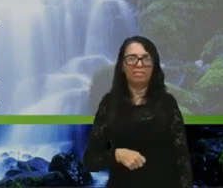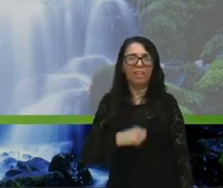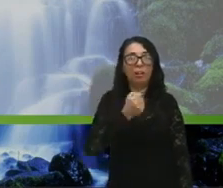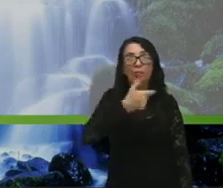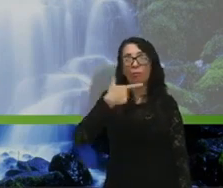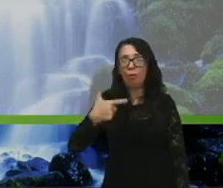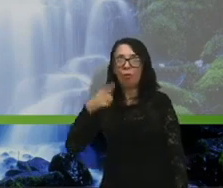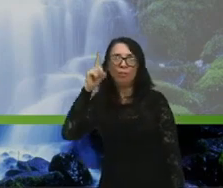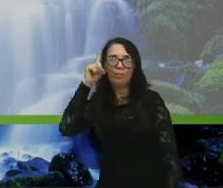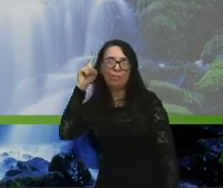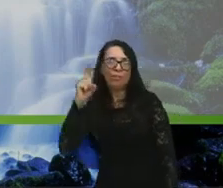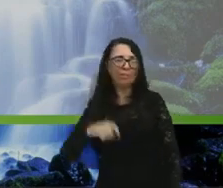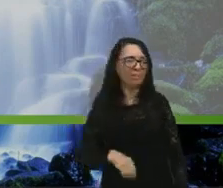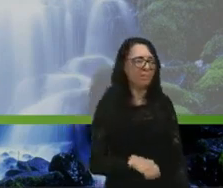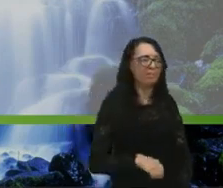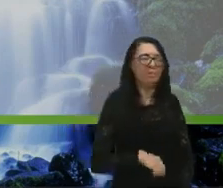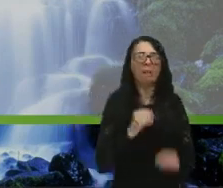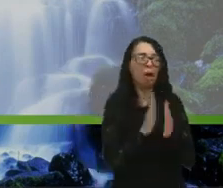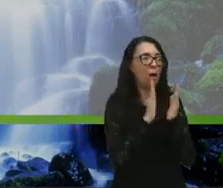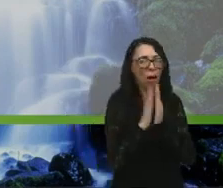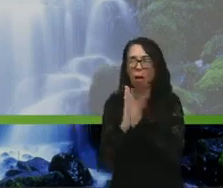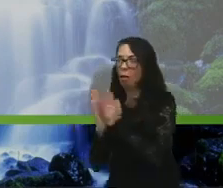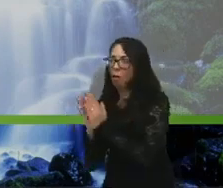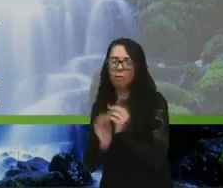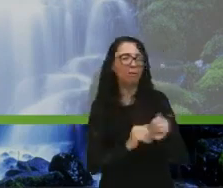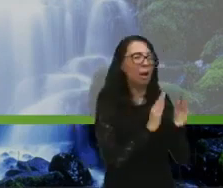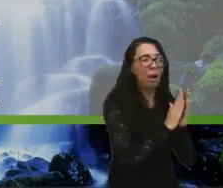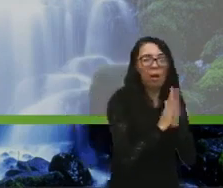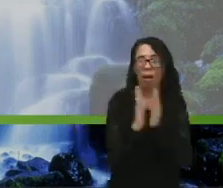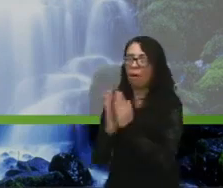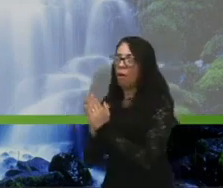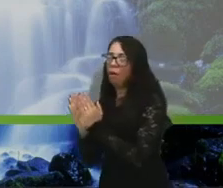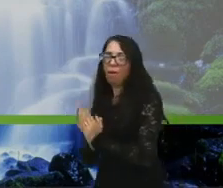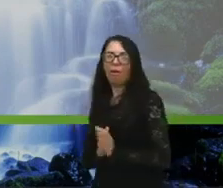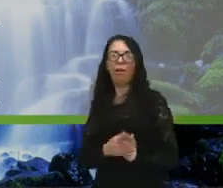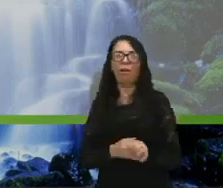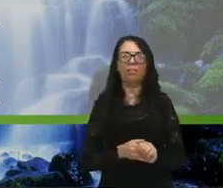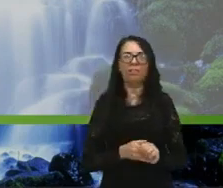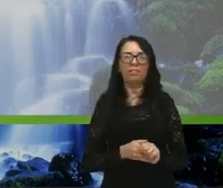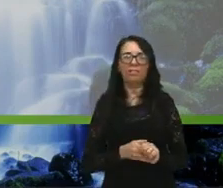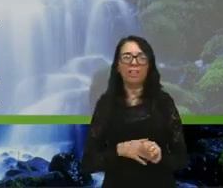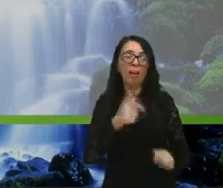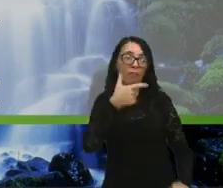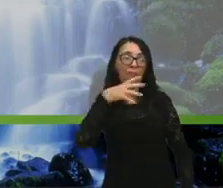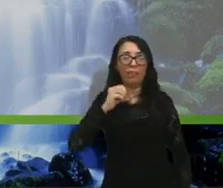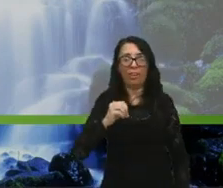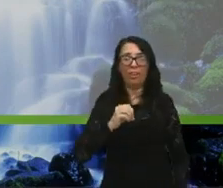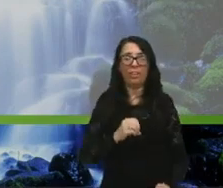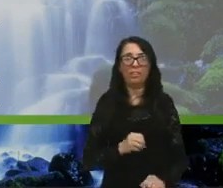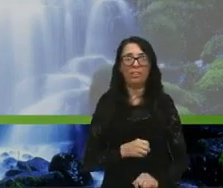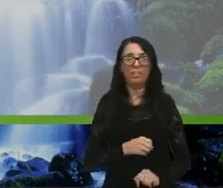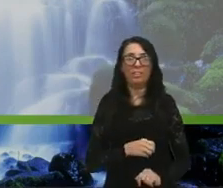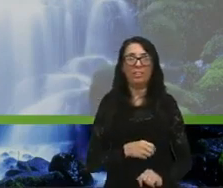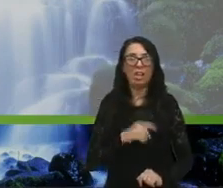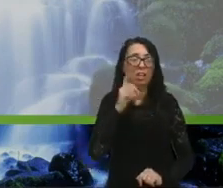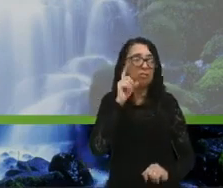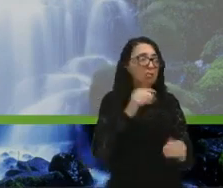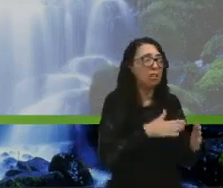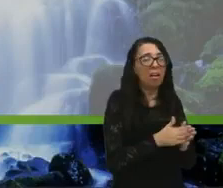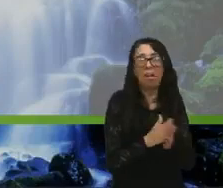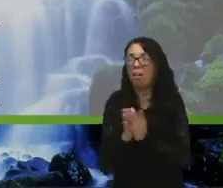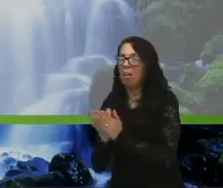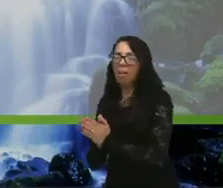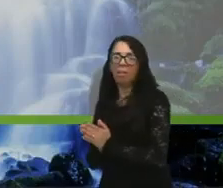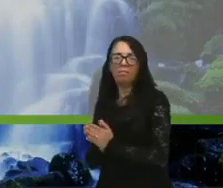Mas se vamos falar de 20 dias, 40 dias de jejum e oração